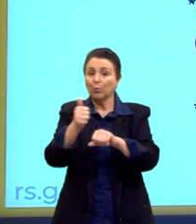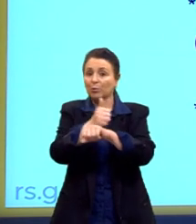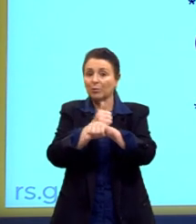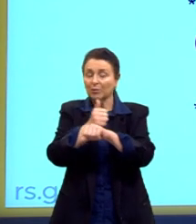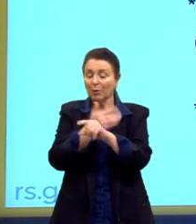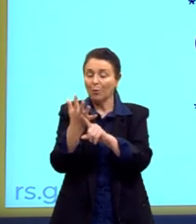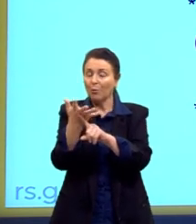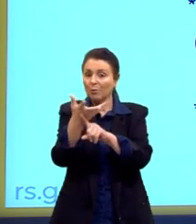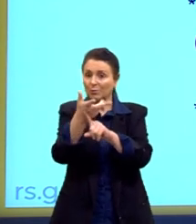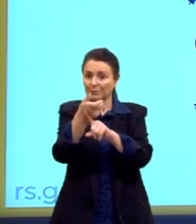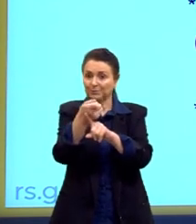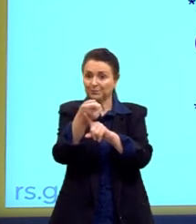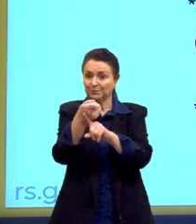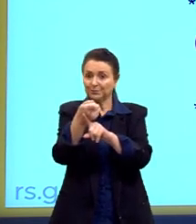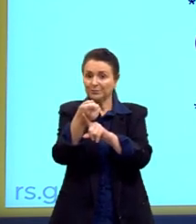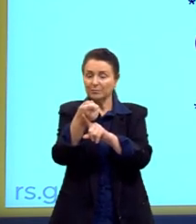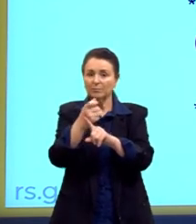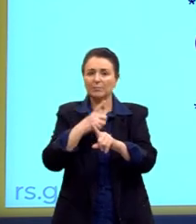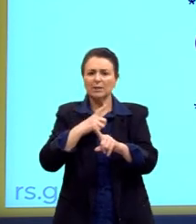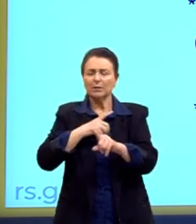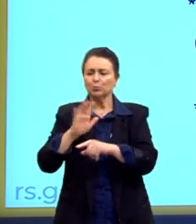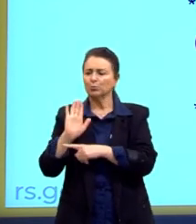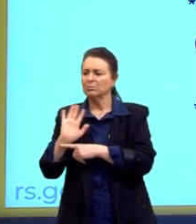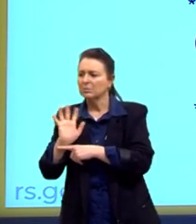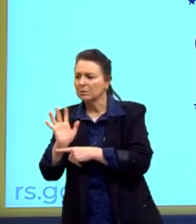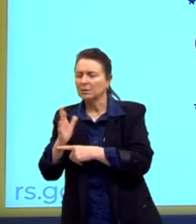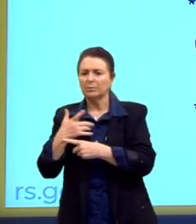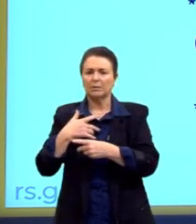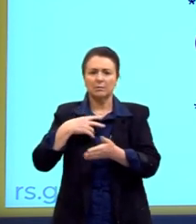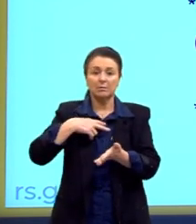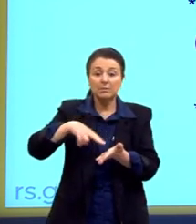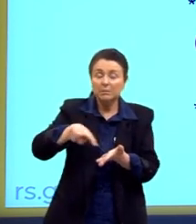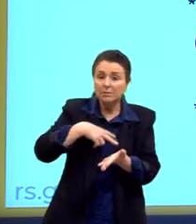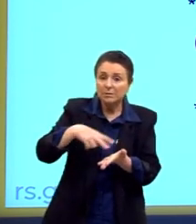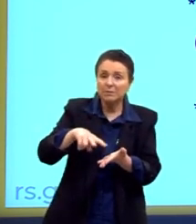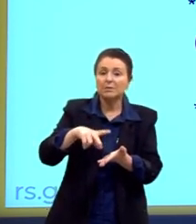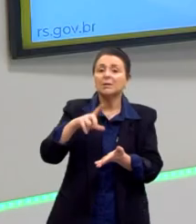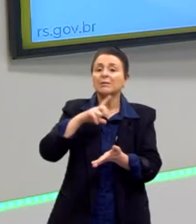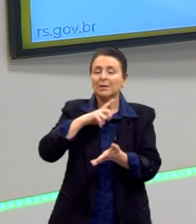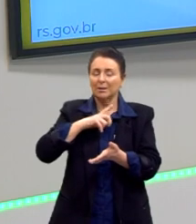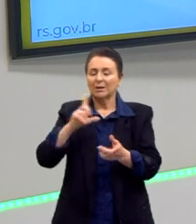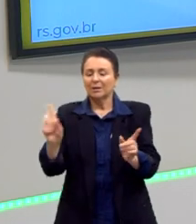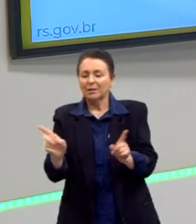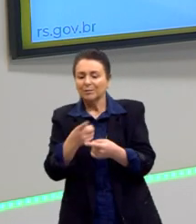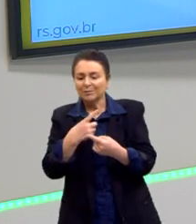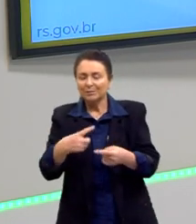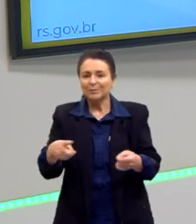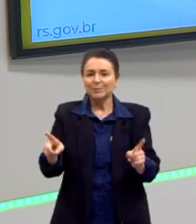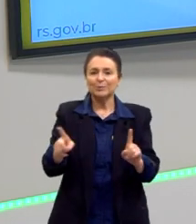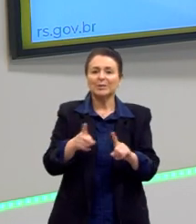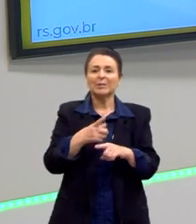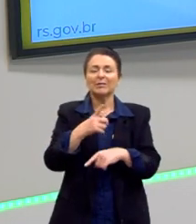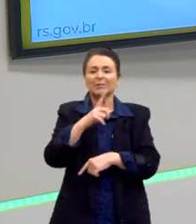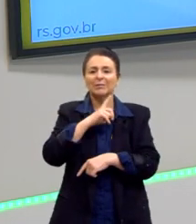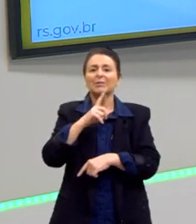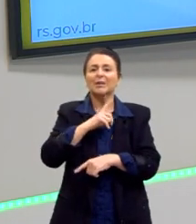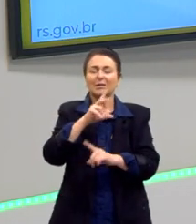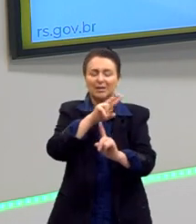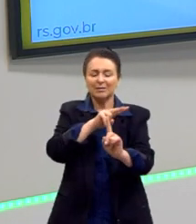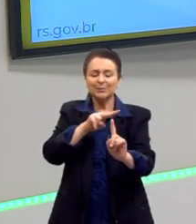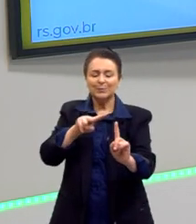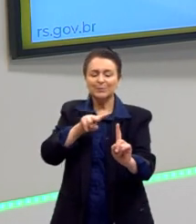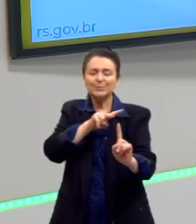ele seja no cinema seja uma dança vai ter na música Vai ter essa essa